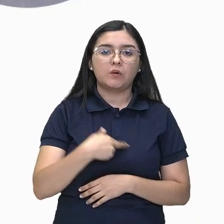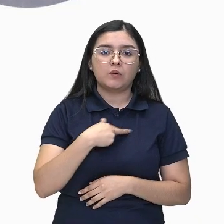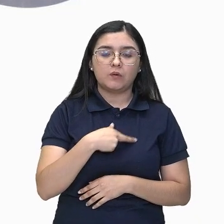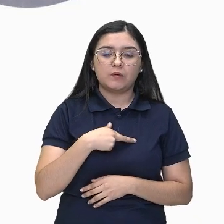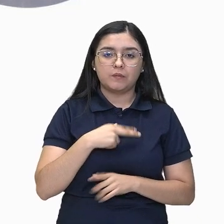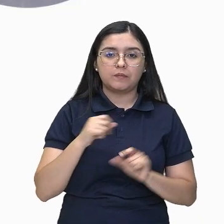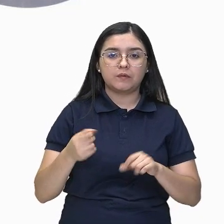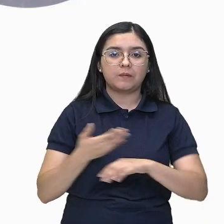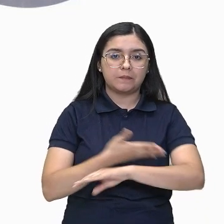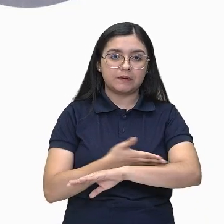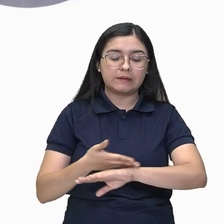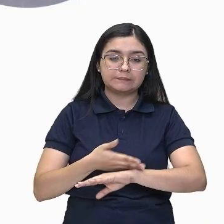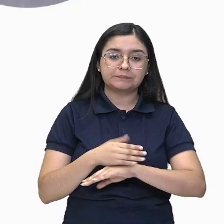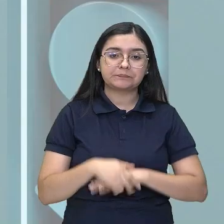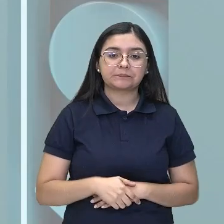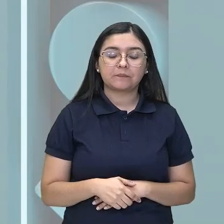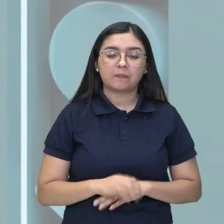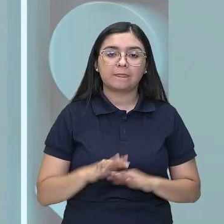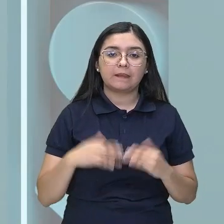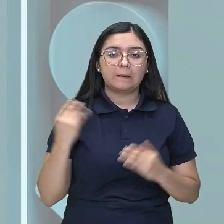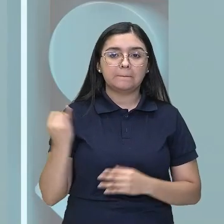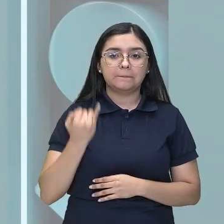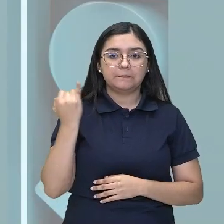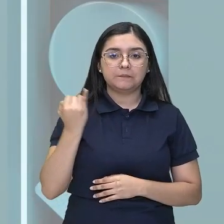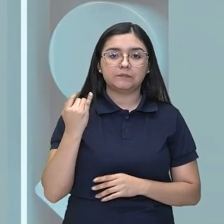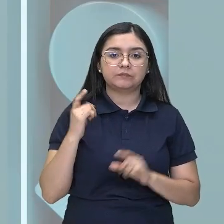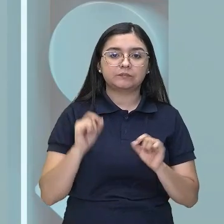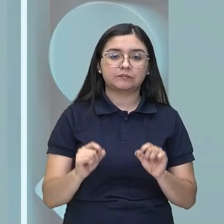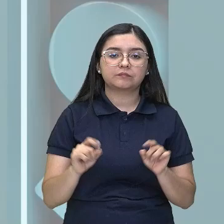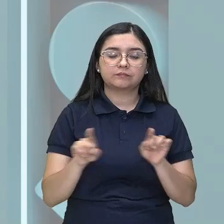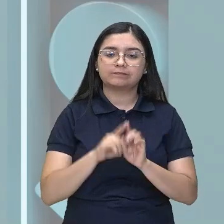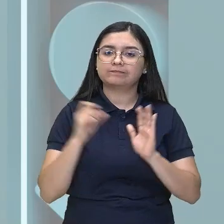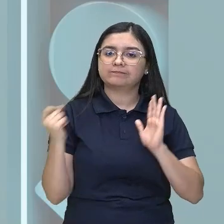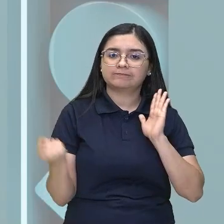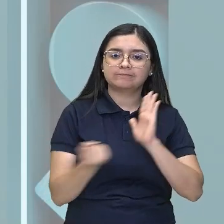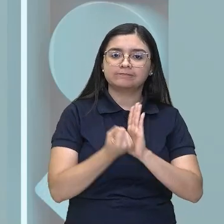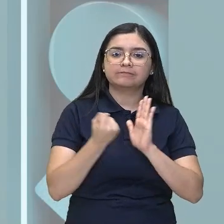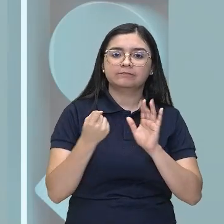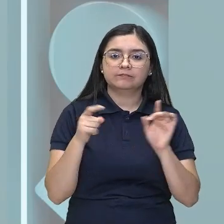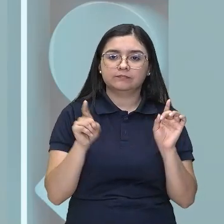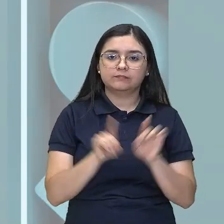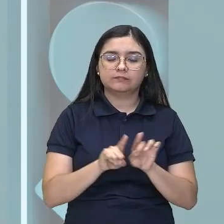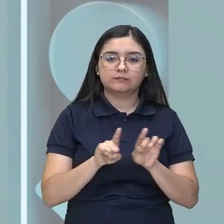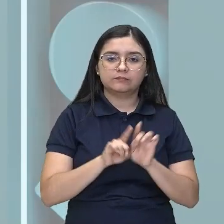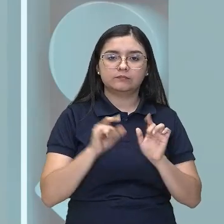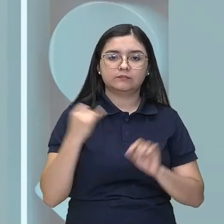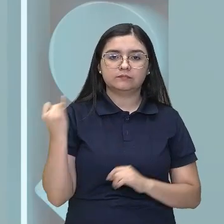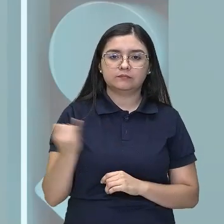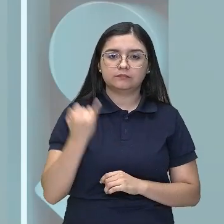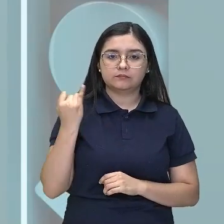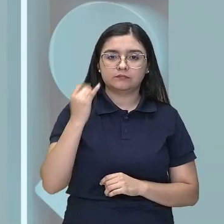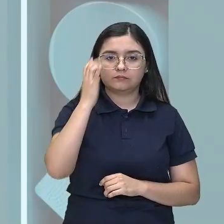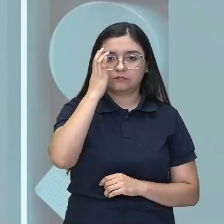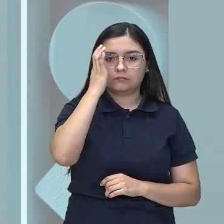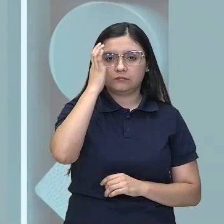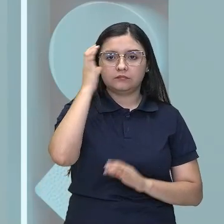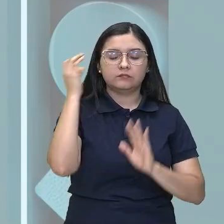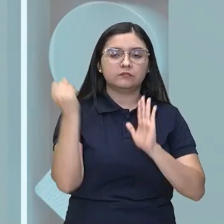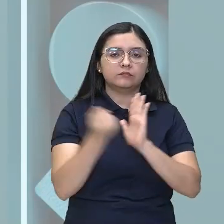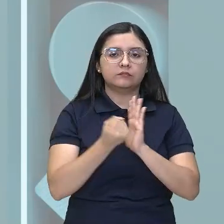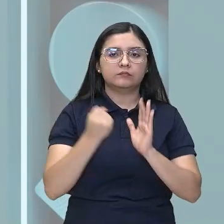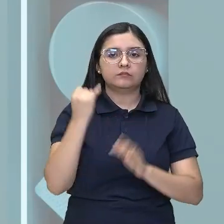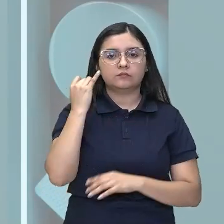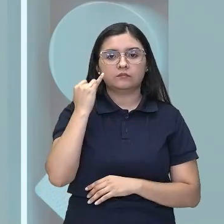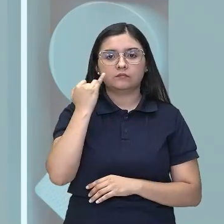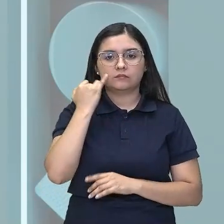Branca Ceci, né? Muito importante, um marco, tem até ópera de Carlos Gomes, importante também para marcar essa ideia